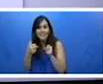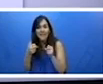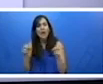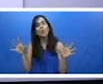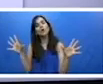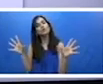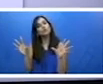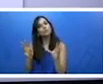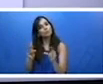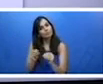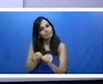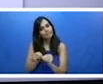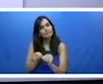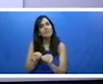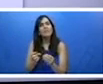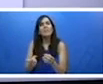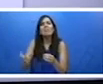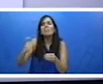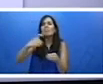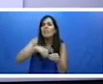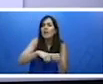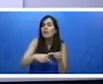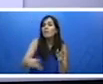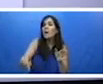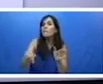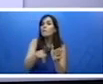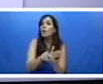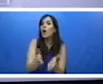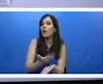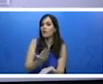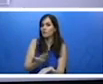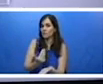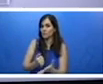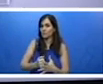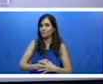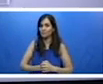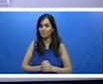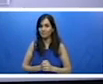sinopse dentro da própria obra.